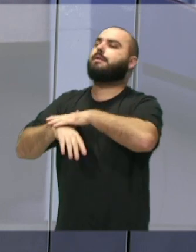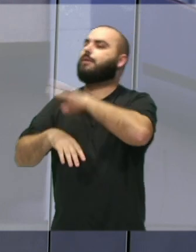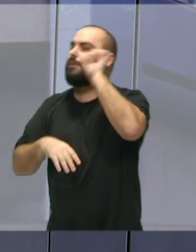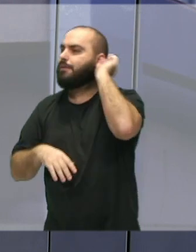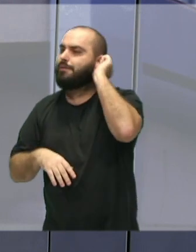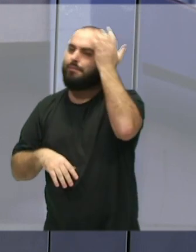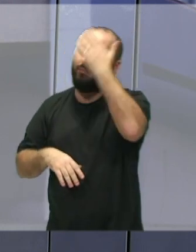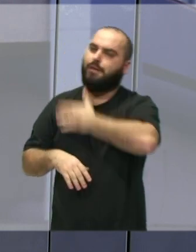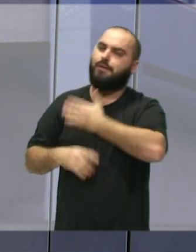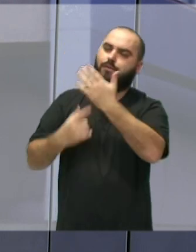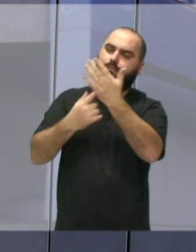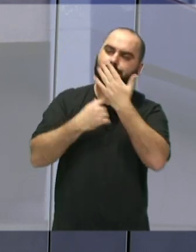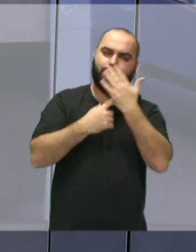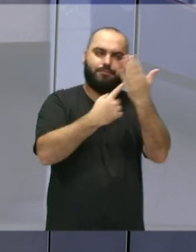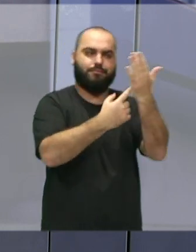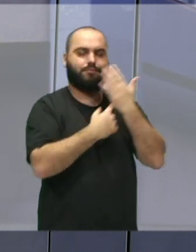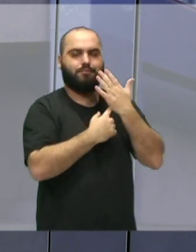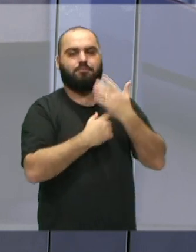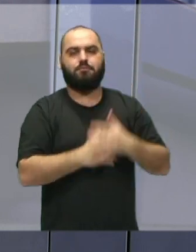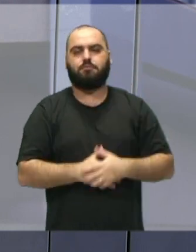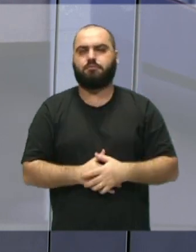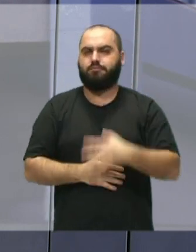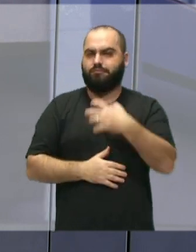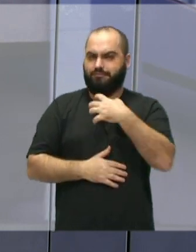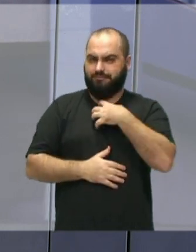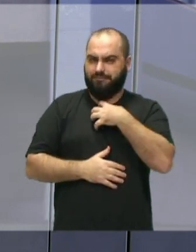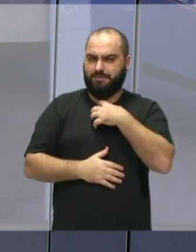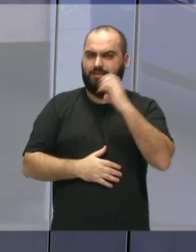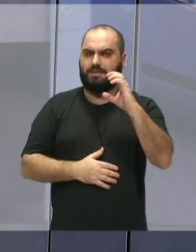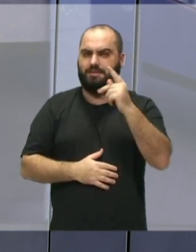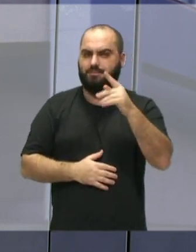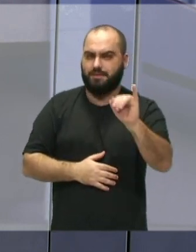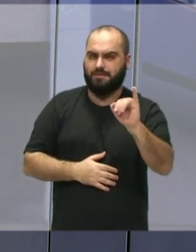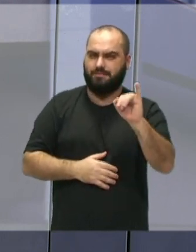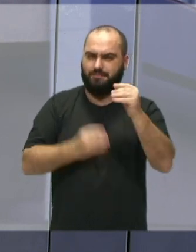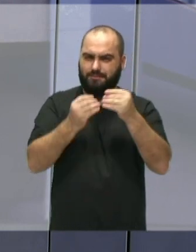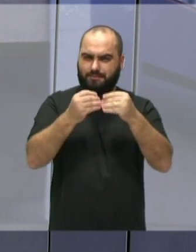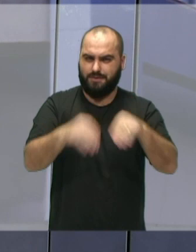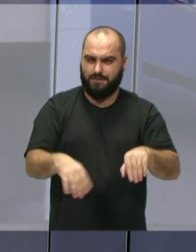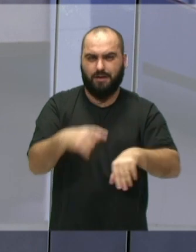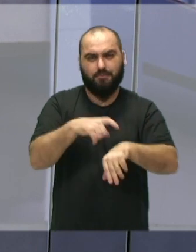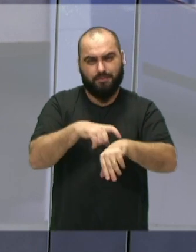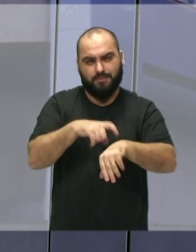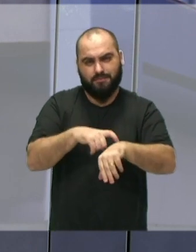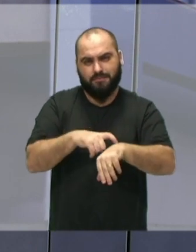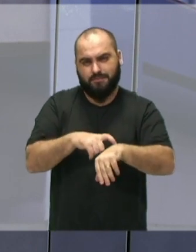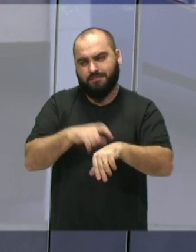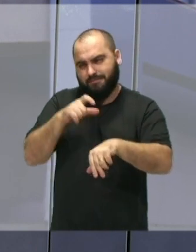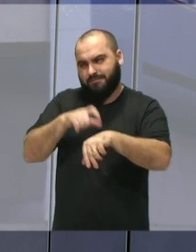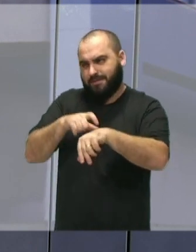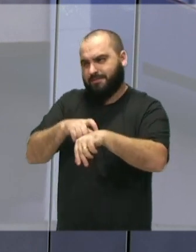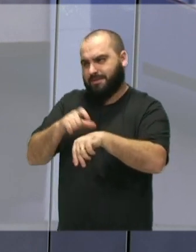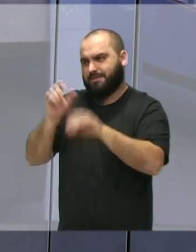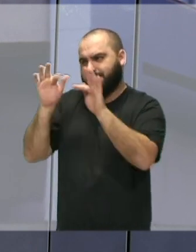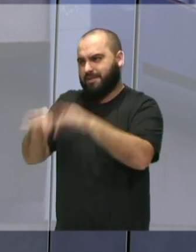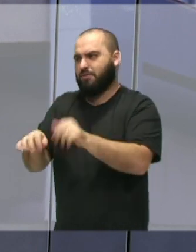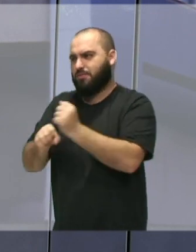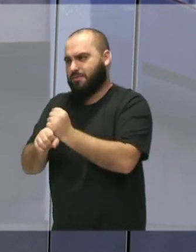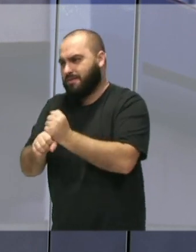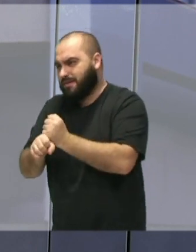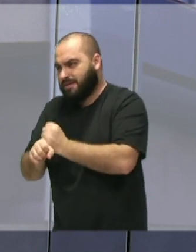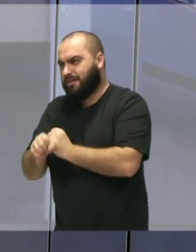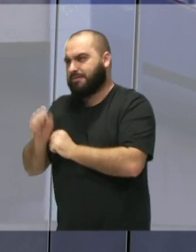provas, trazendo. Eu só senti a CPI um pouco prejudicada por aquelas oportunidades que eu falei, que é final do ano, que